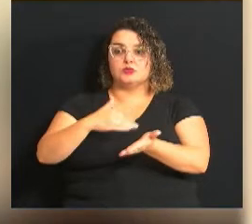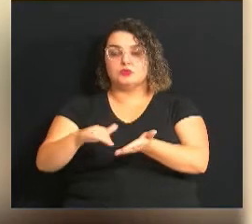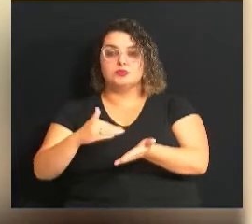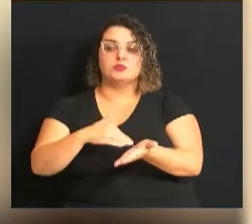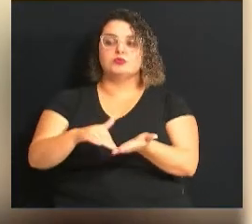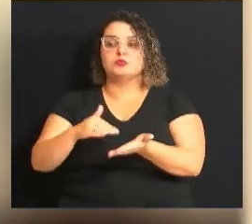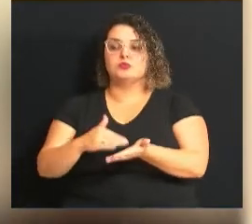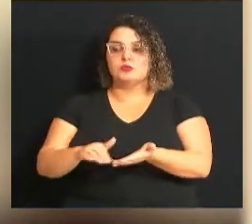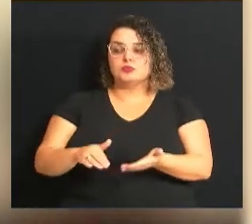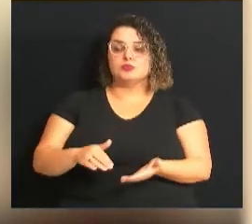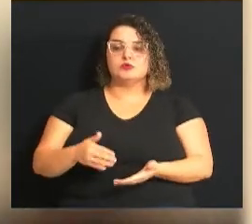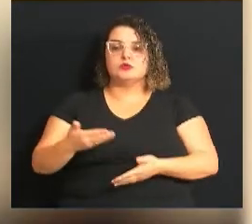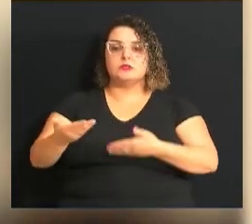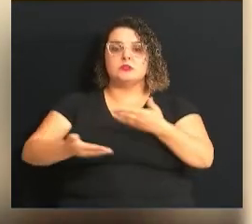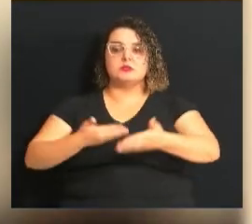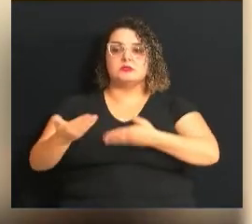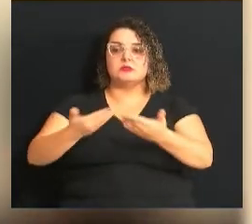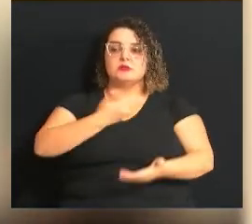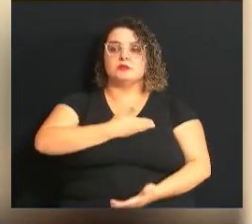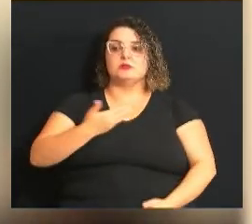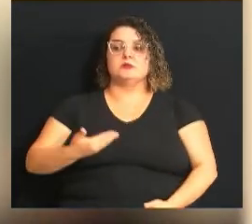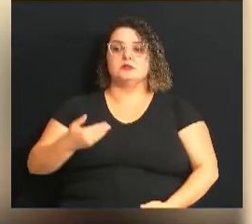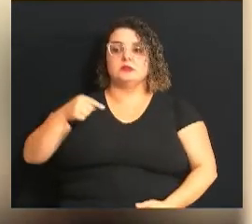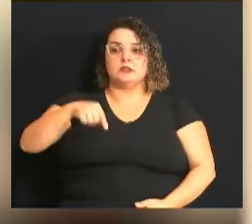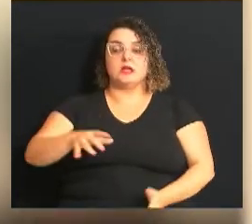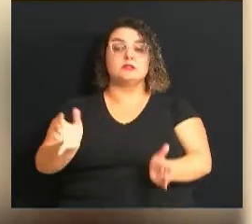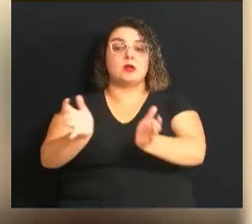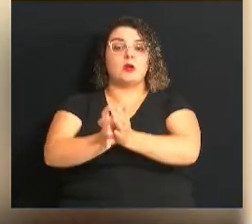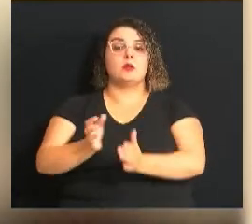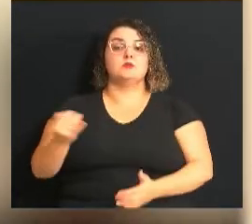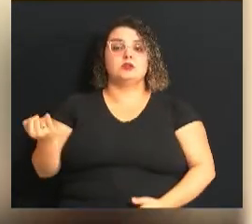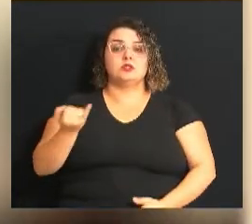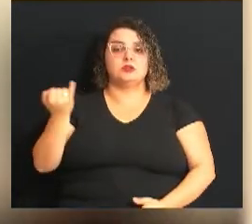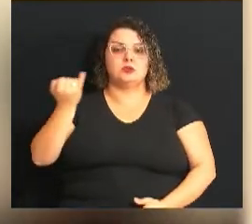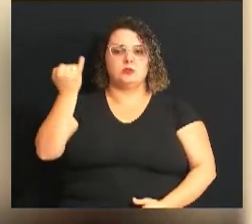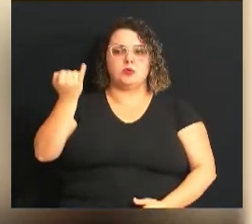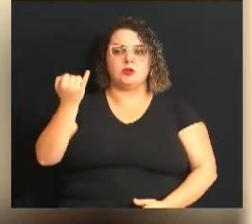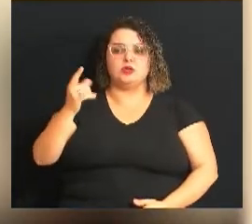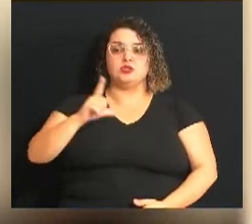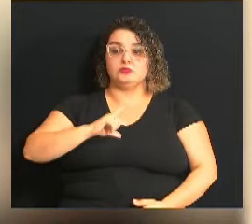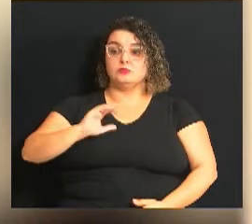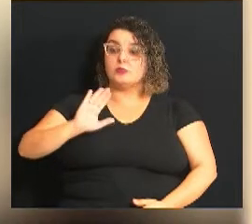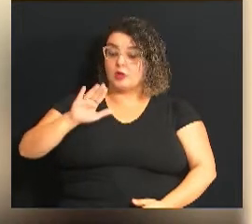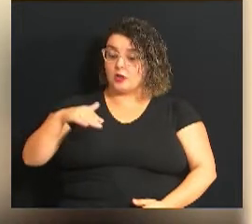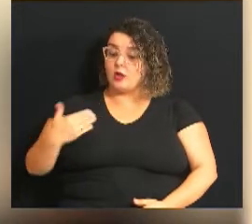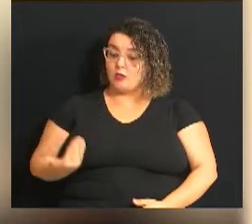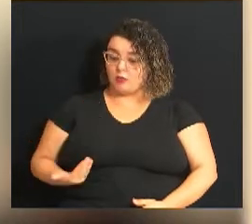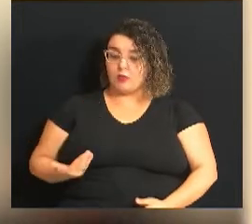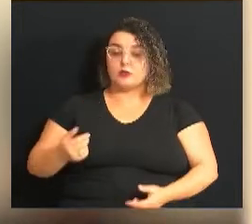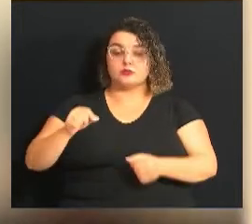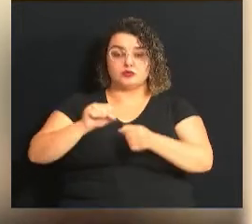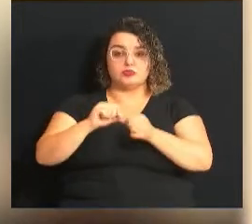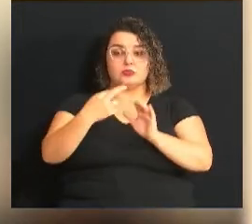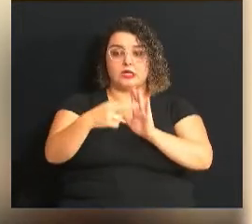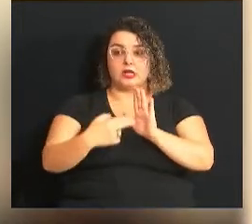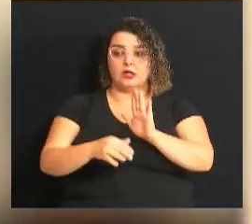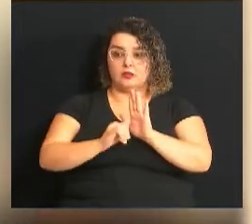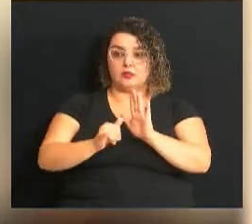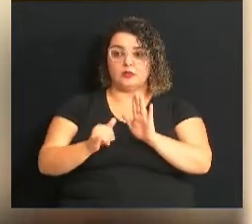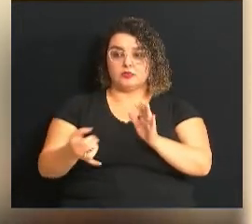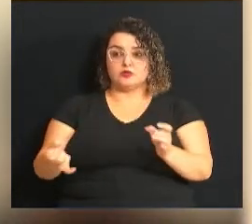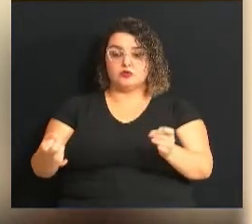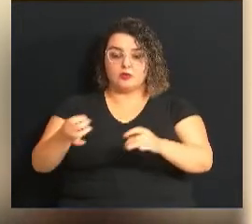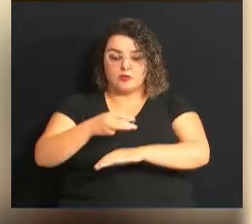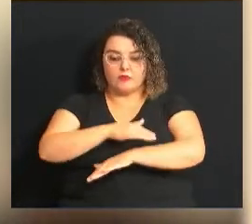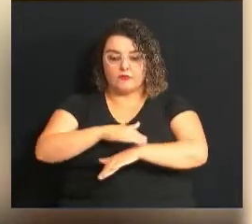Serviços Públicos nesta comissão tão importante, a qual tive a honra de fazer o relatório. Eu estou fechando o